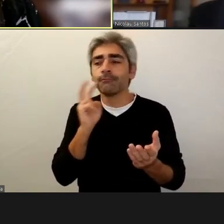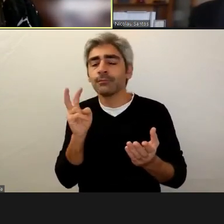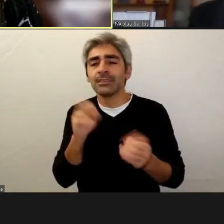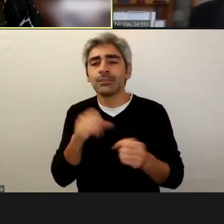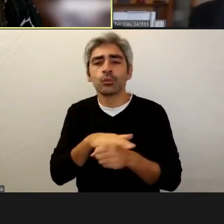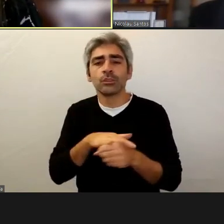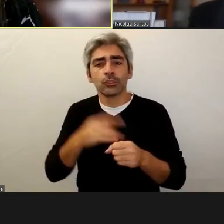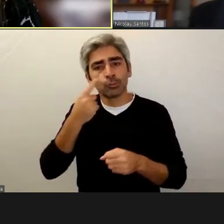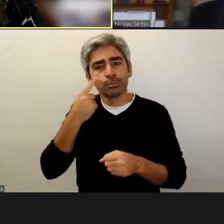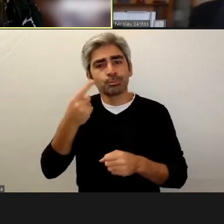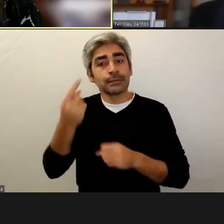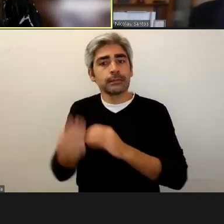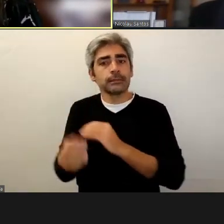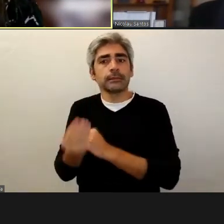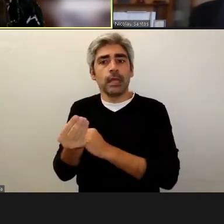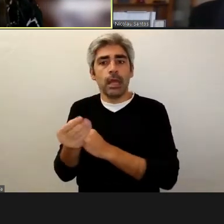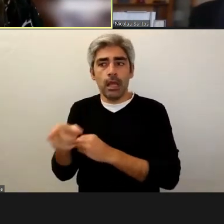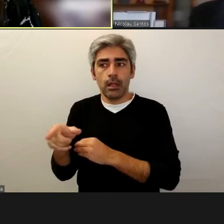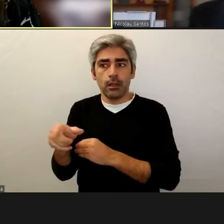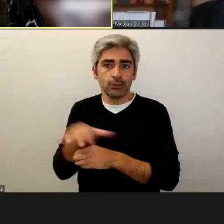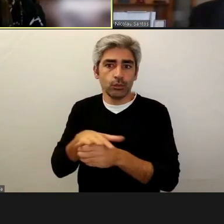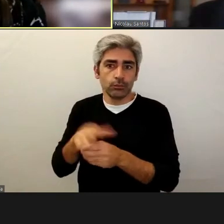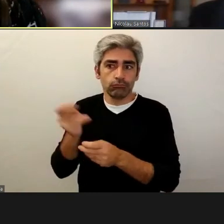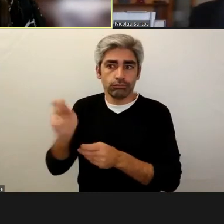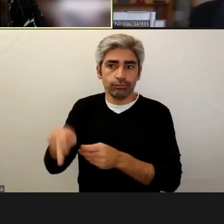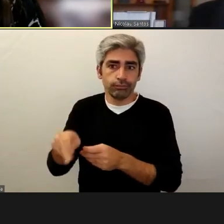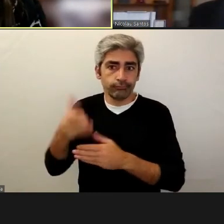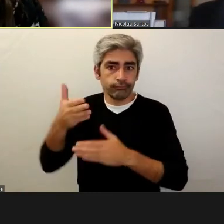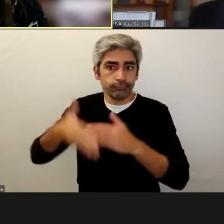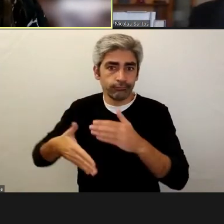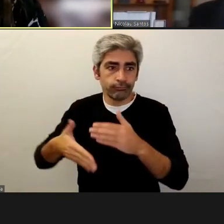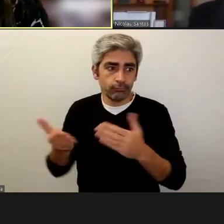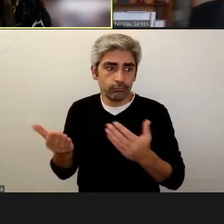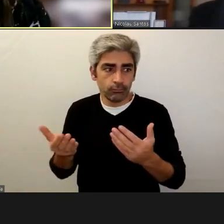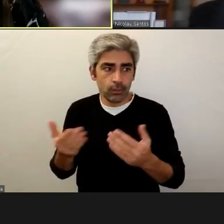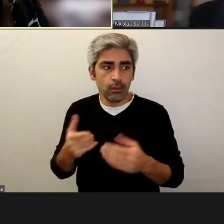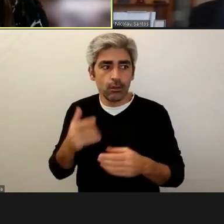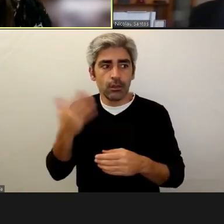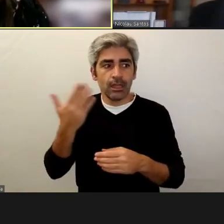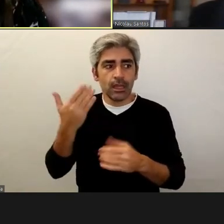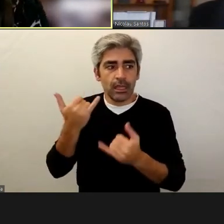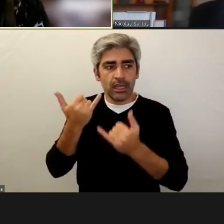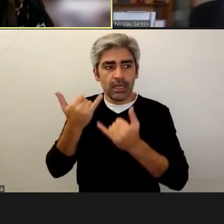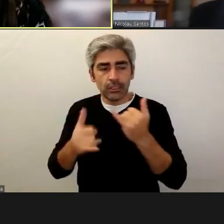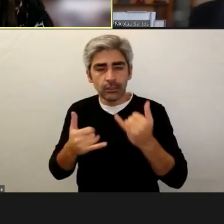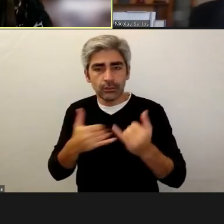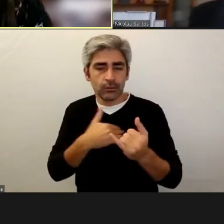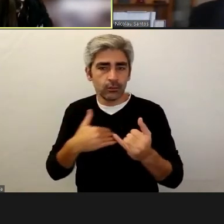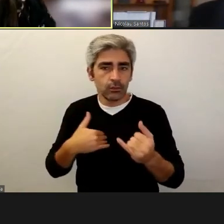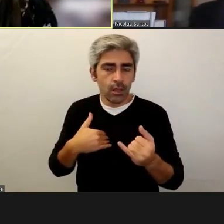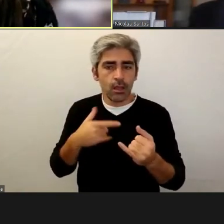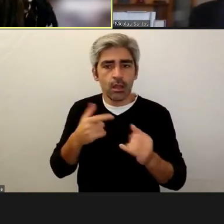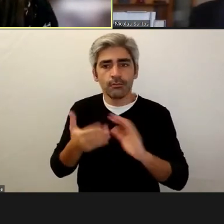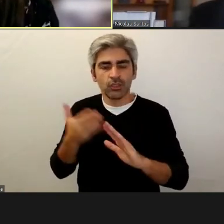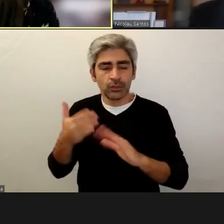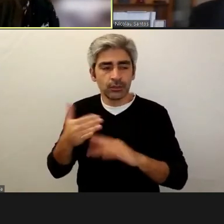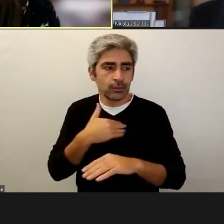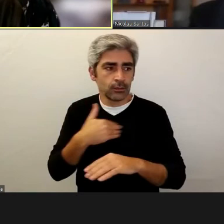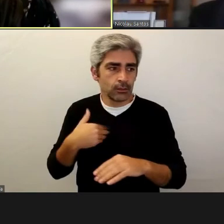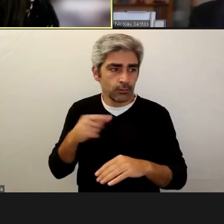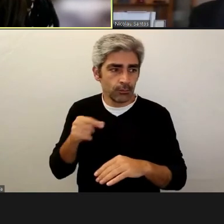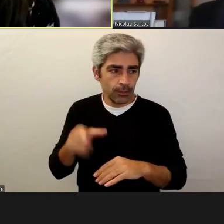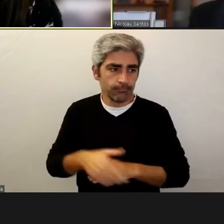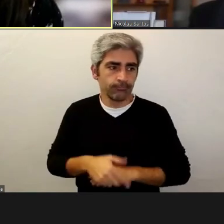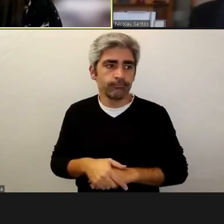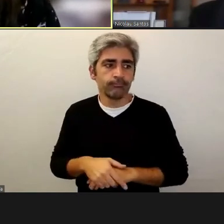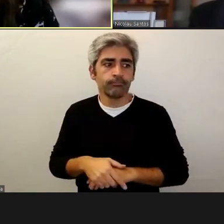vive neste contexto, não é? Fala-se até de um direito do risco sanitário, do direito de emergência sanitária. Isso não significa